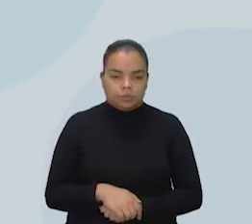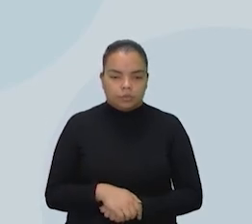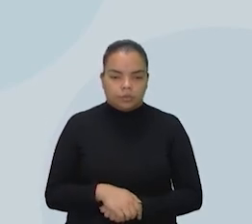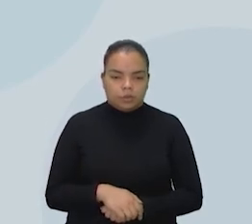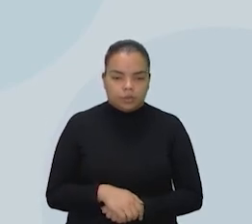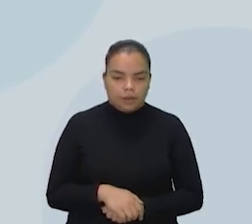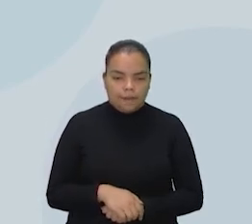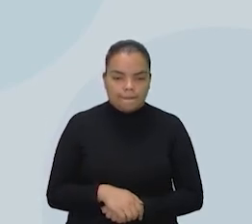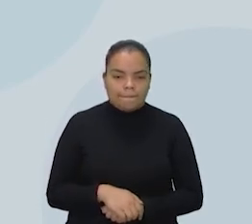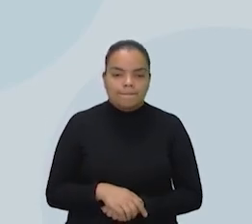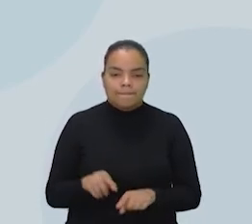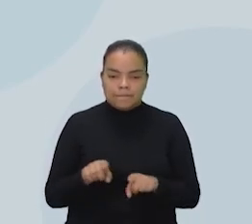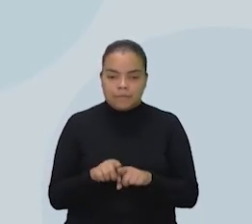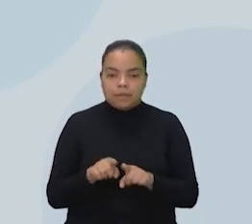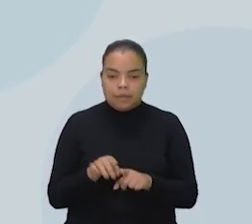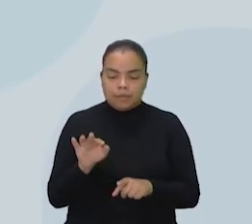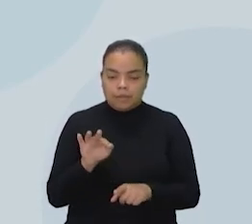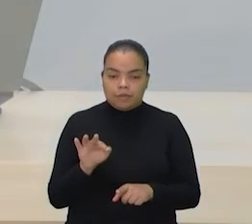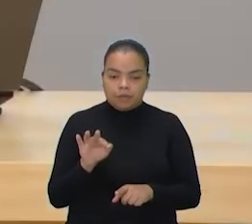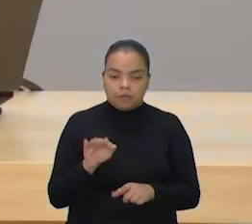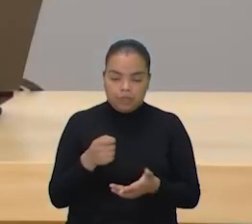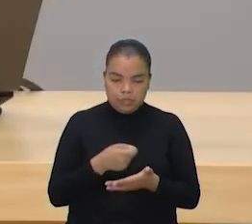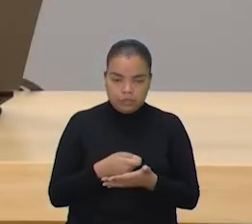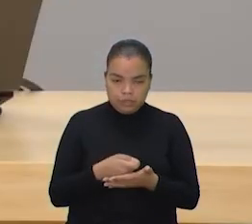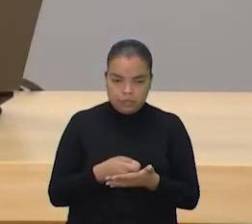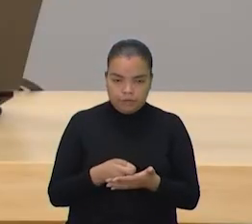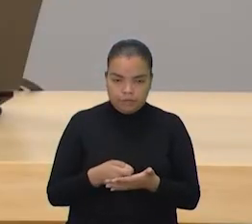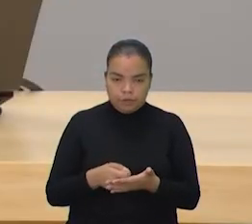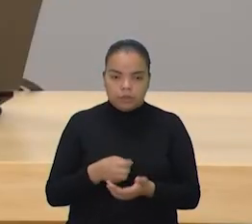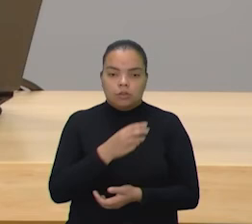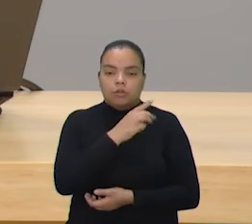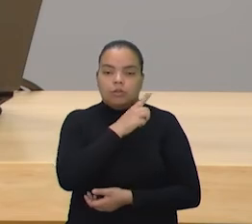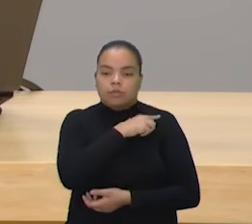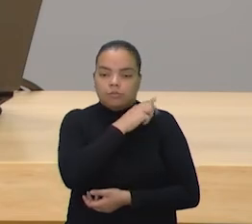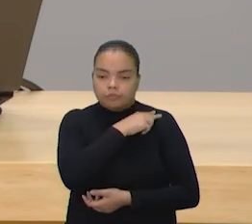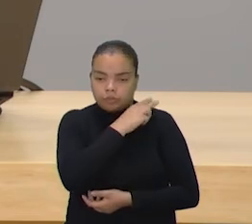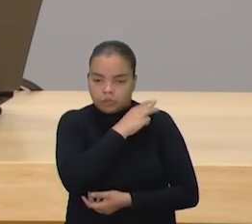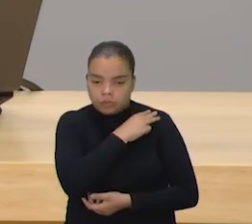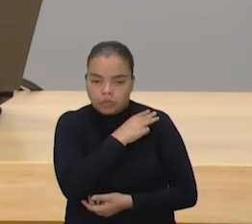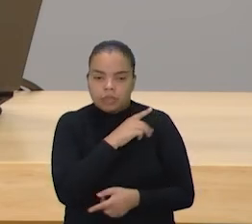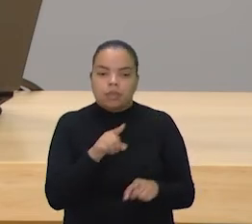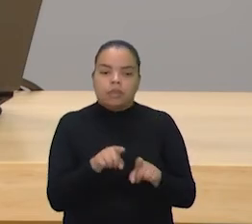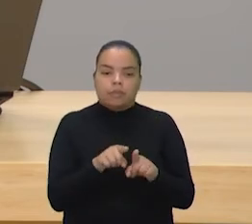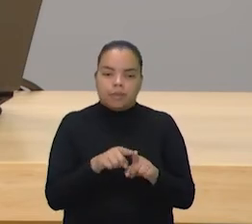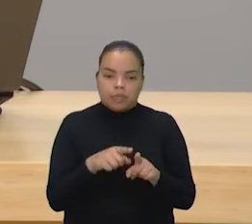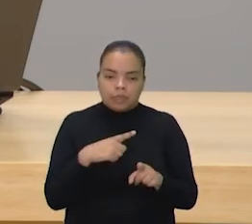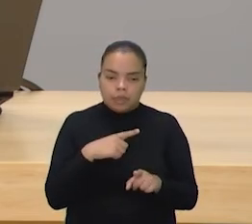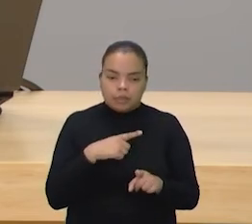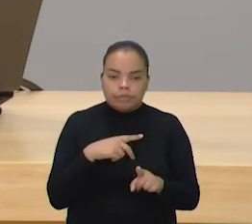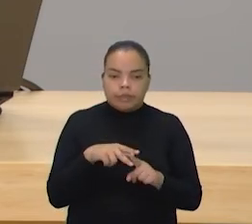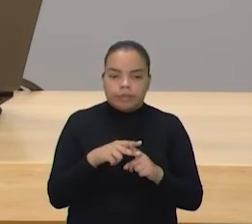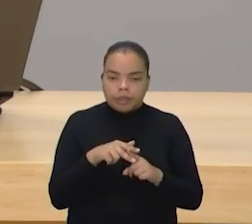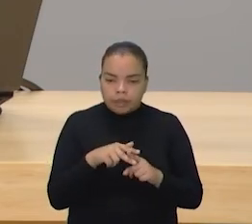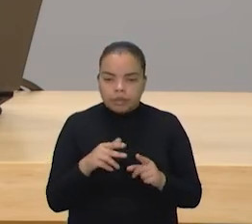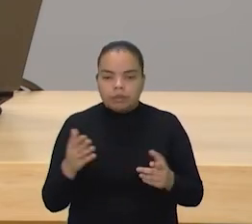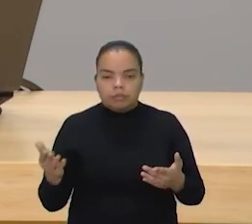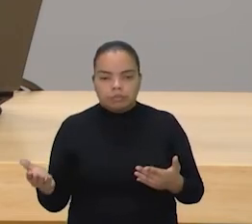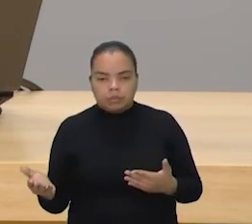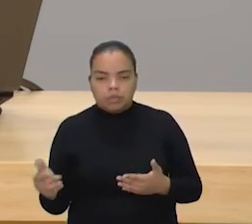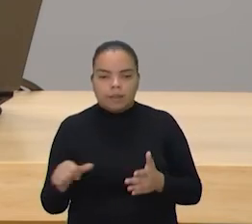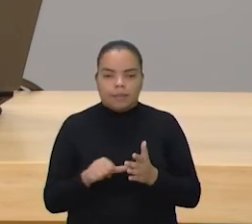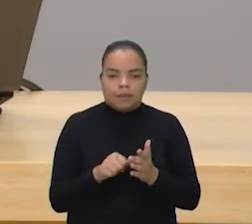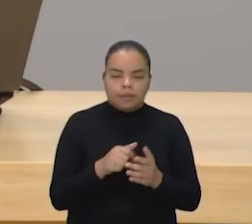para o nível superior, né? A gente tem aqui no nível médio, a gente tem toda a parte de mecânica que a gente aprende aí na primeira série, que